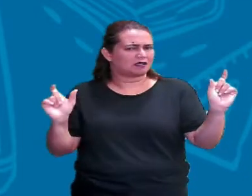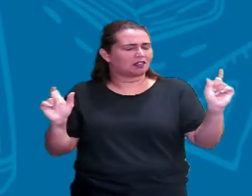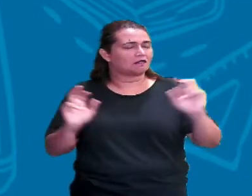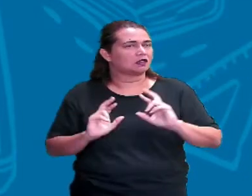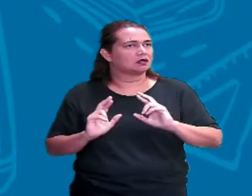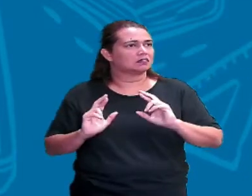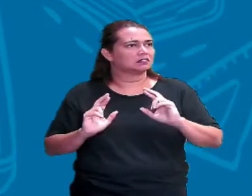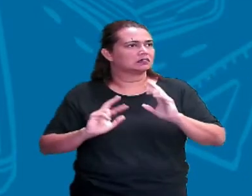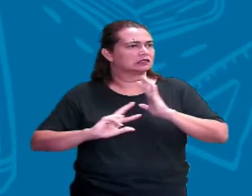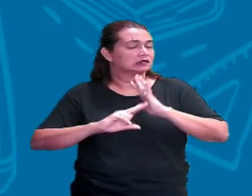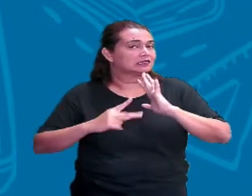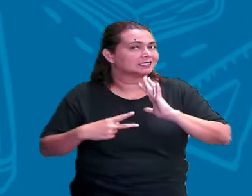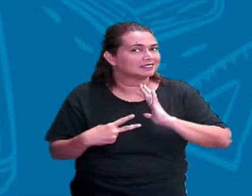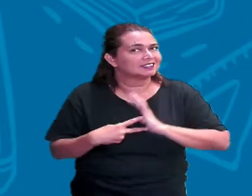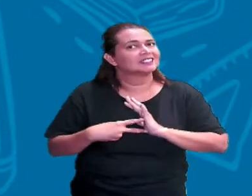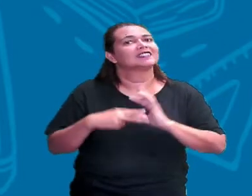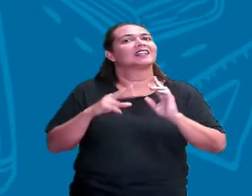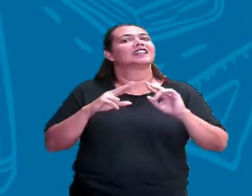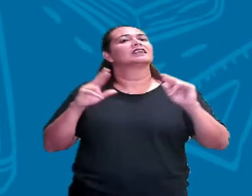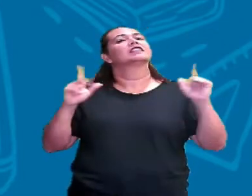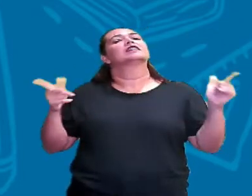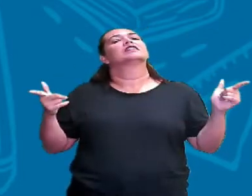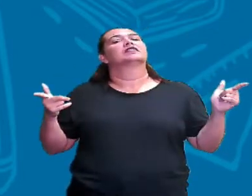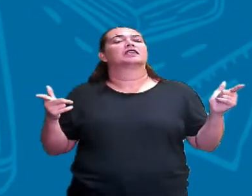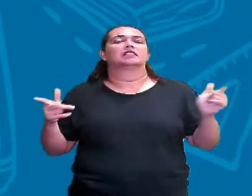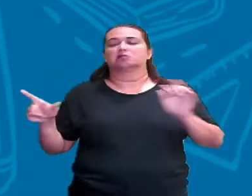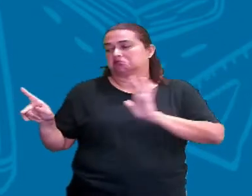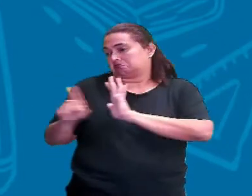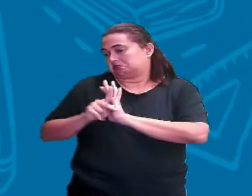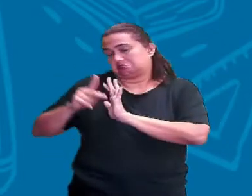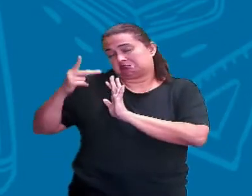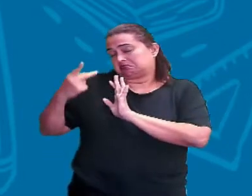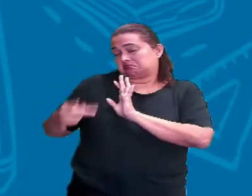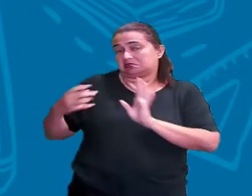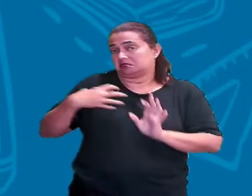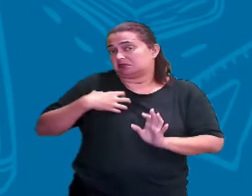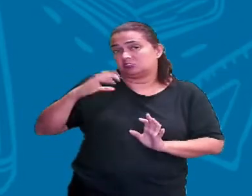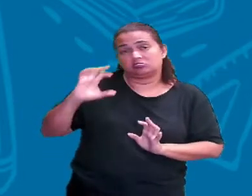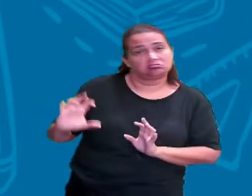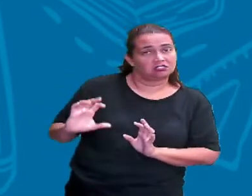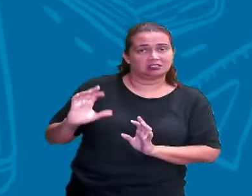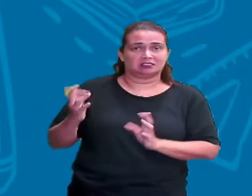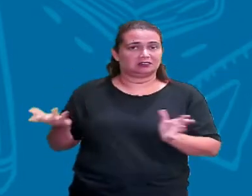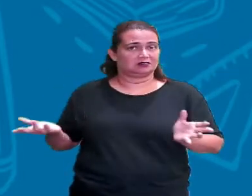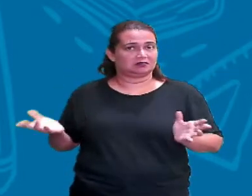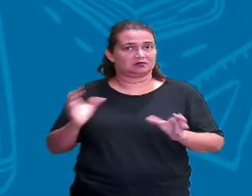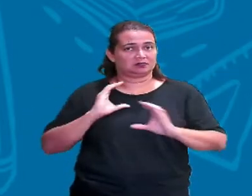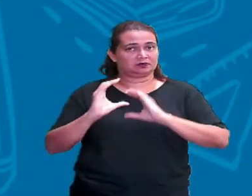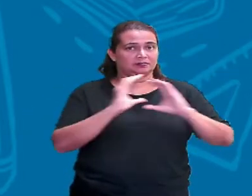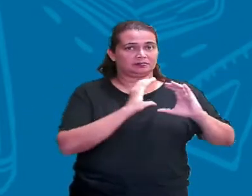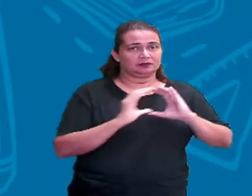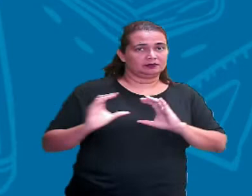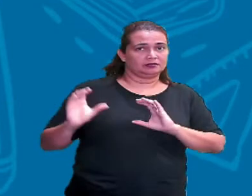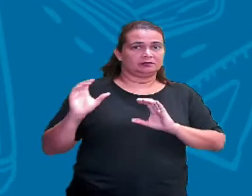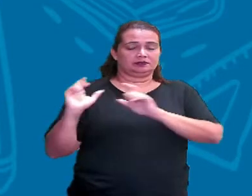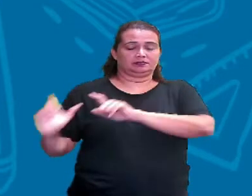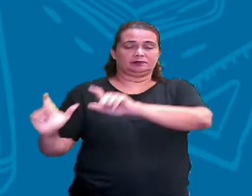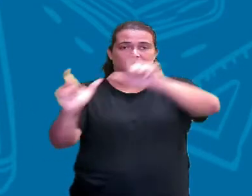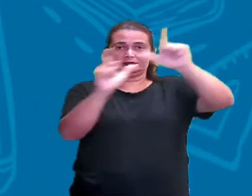própria, muito característica, né, da nossa fala, do nosso jeito, né, de se comunicar.